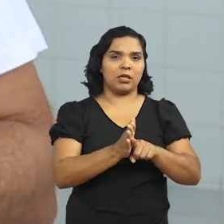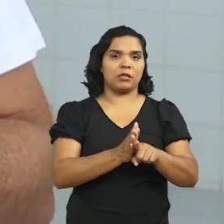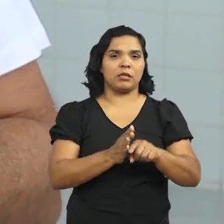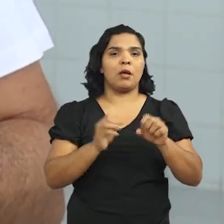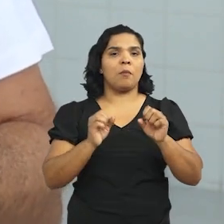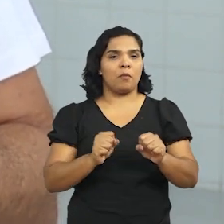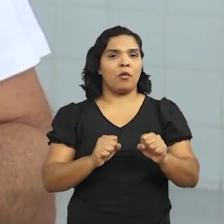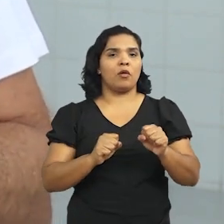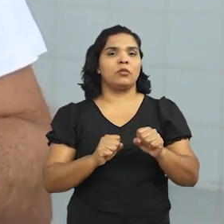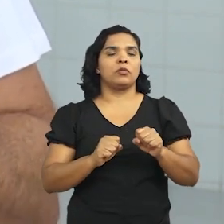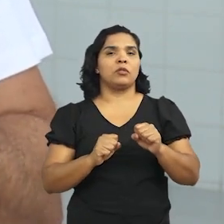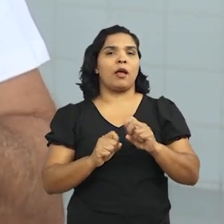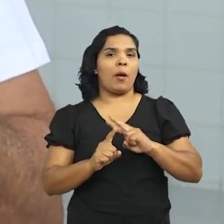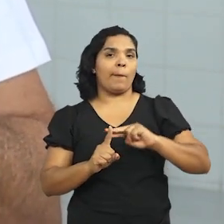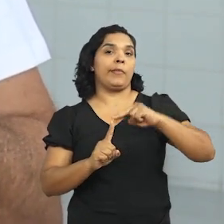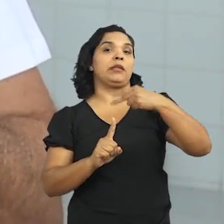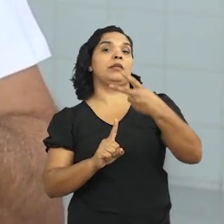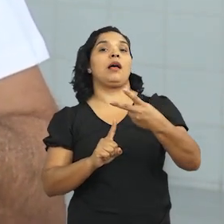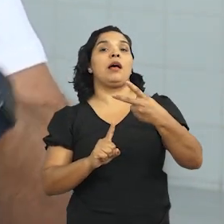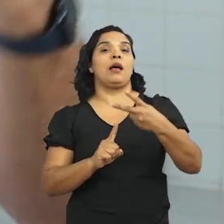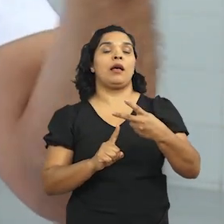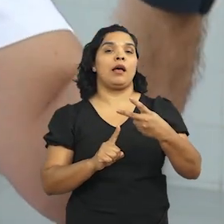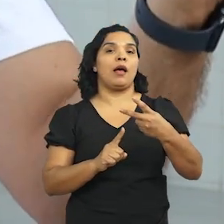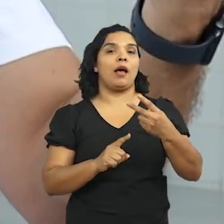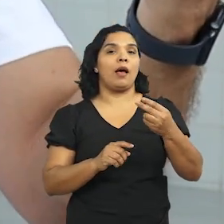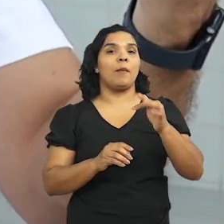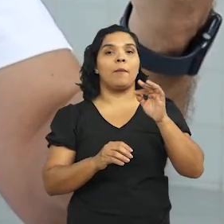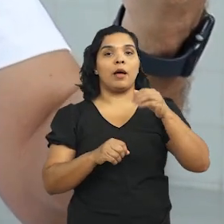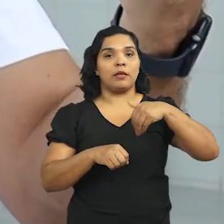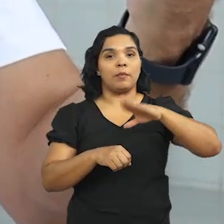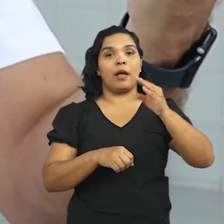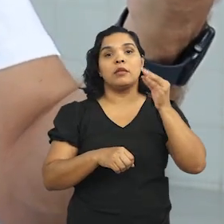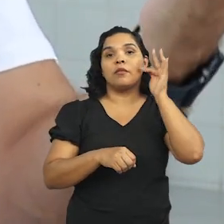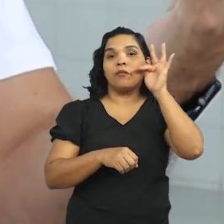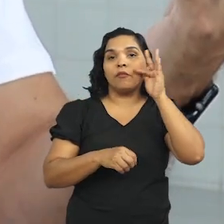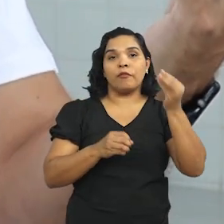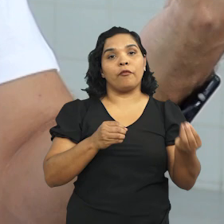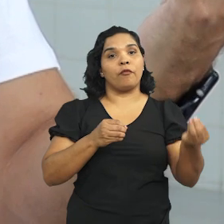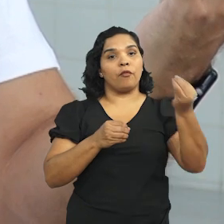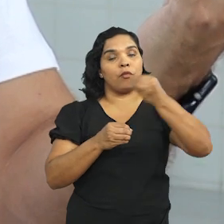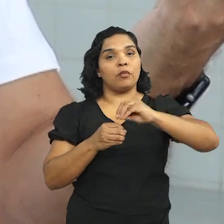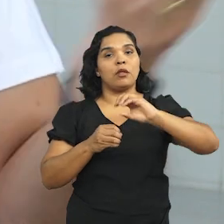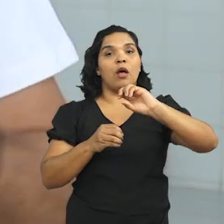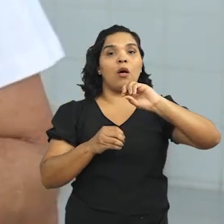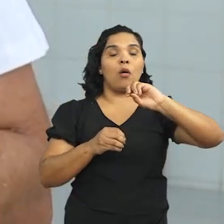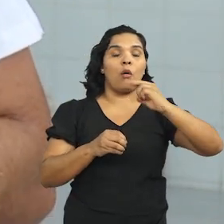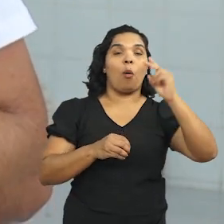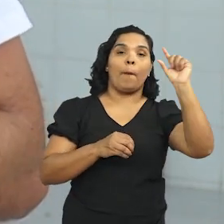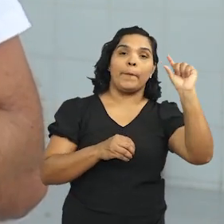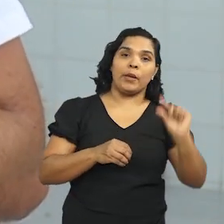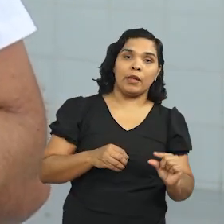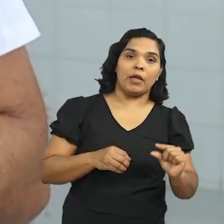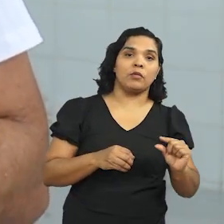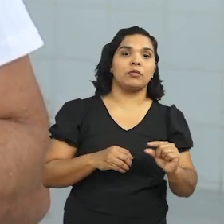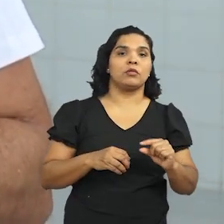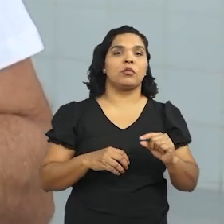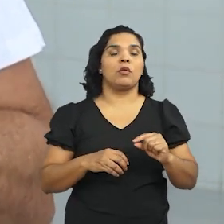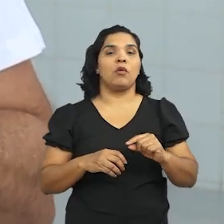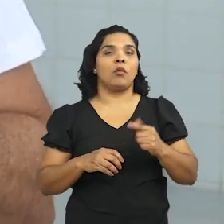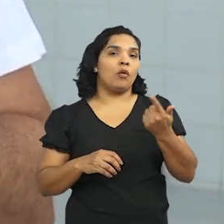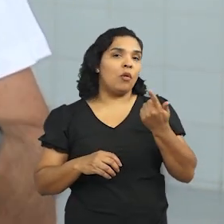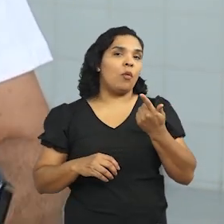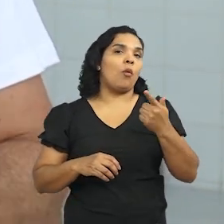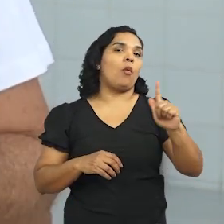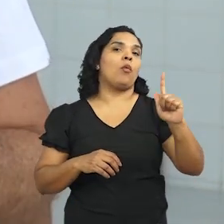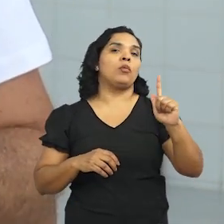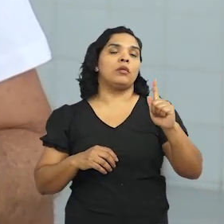novas pesquisas. Né? A gente pode aumentar a concentração da polpa do pulsar preto, a gente pode diminuir, a gente